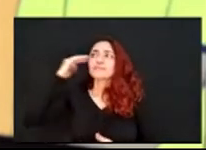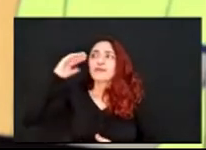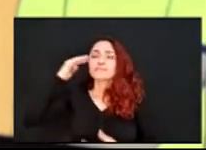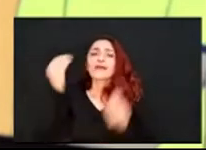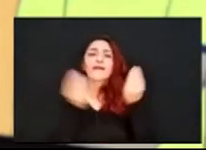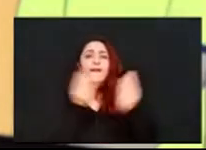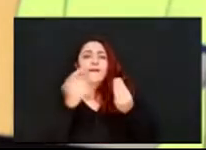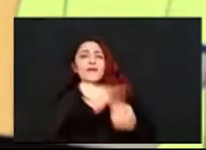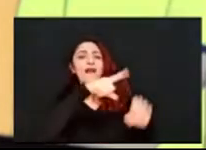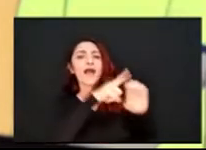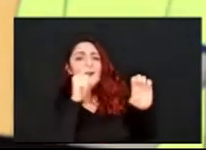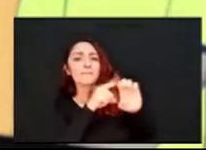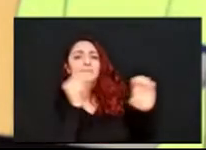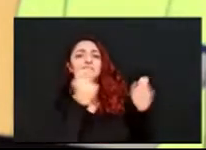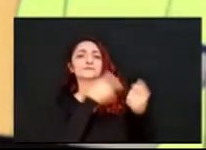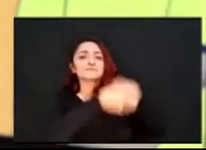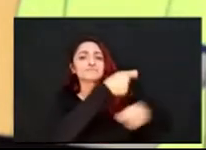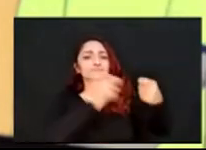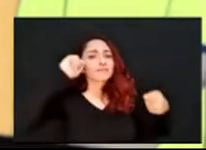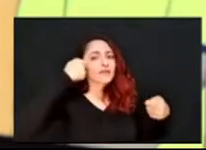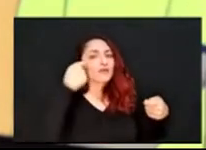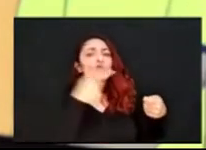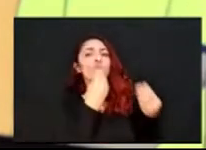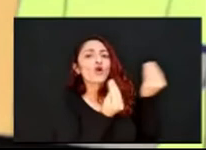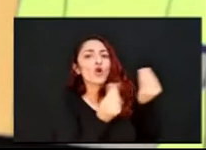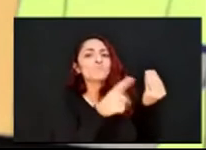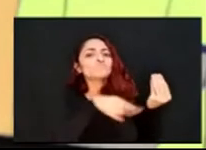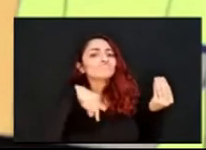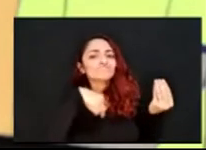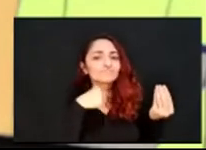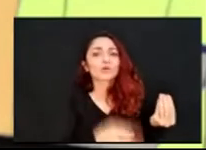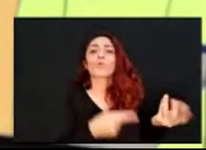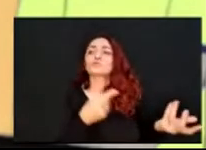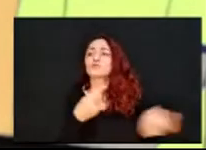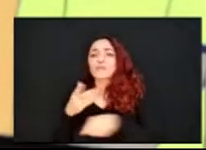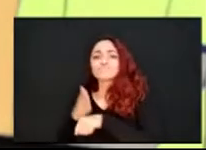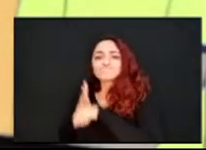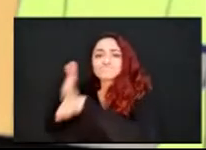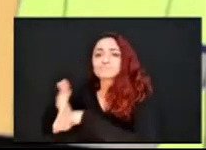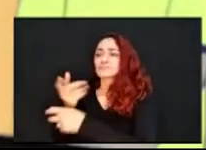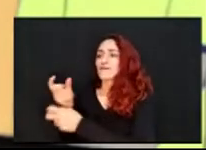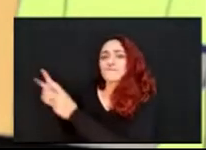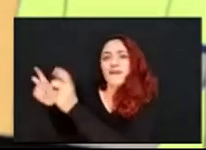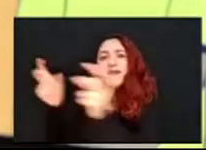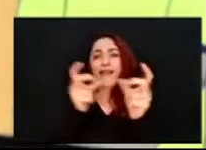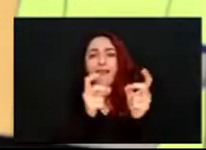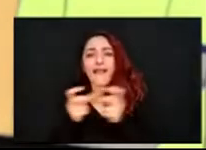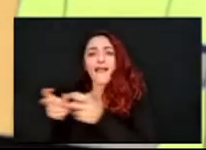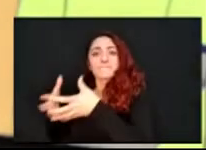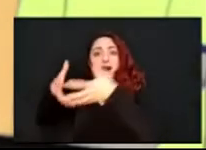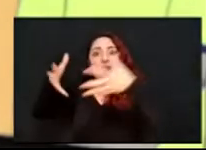né o porquê que eles não conseguiam estar dentro dos grandes varejos então a gente contou no primeiro momento com